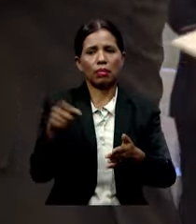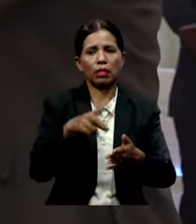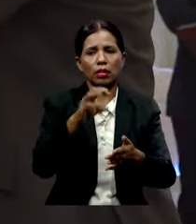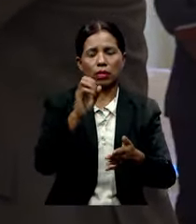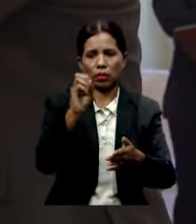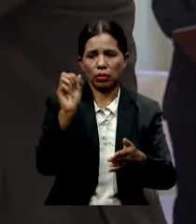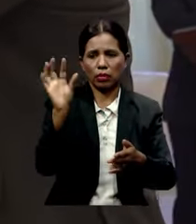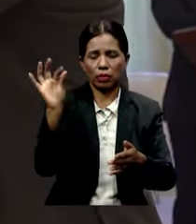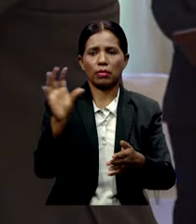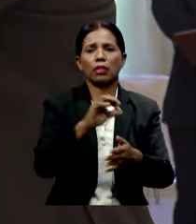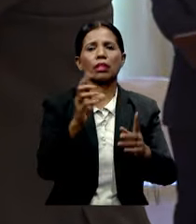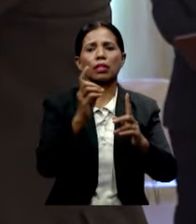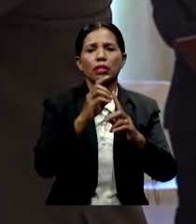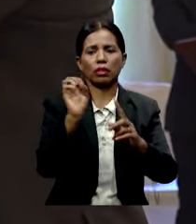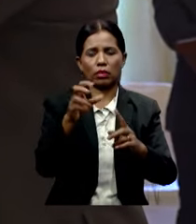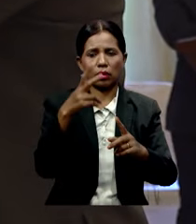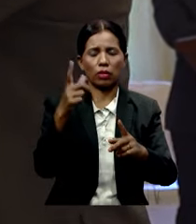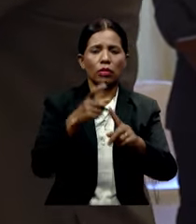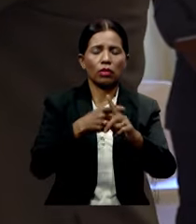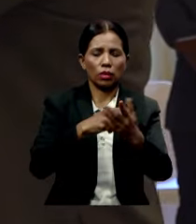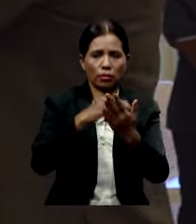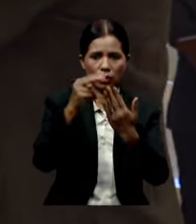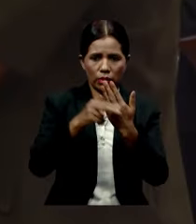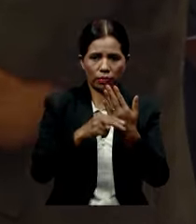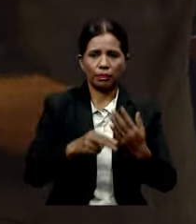95/2022, loron 98 fulan março.